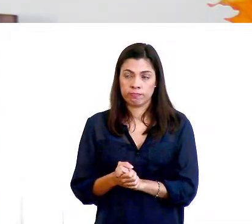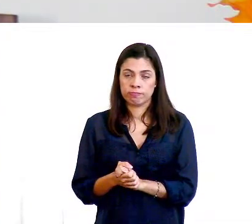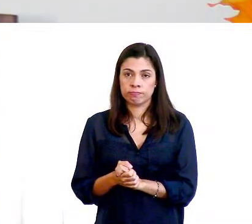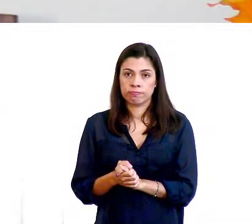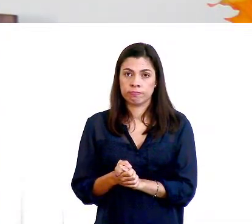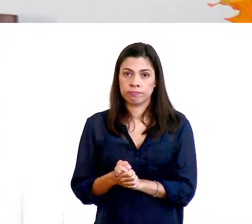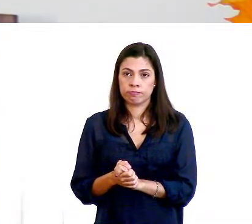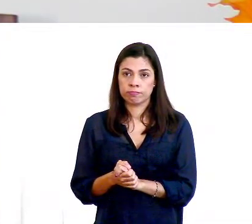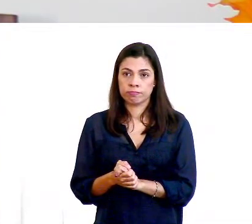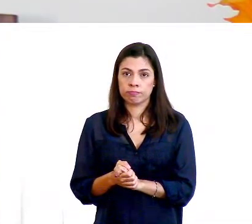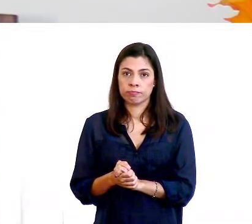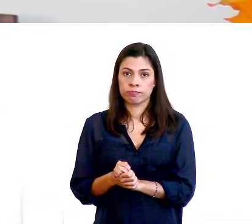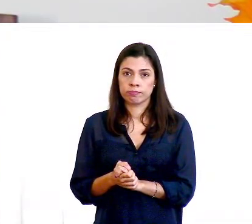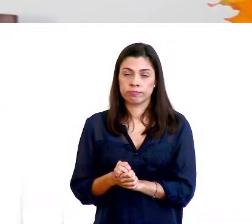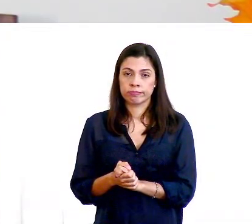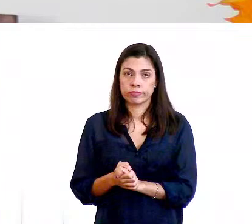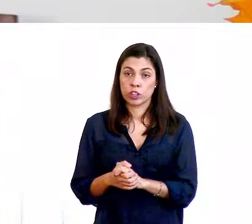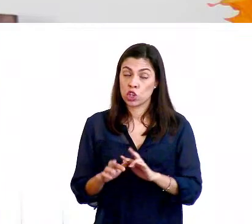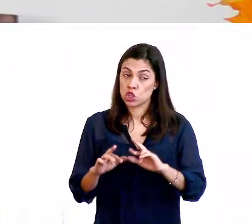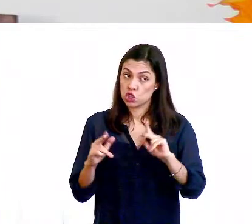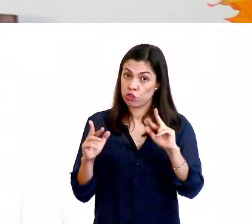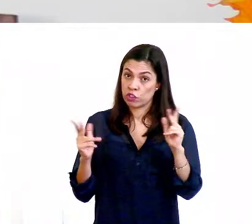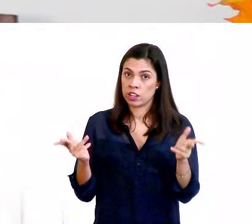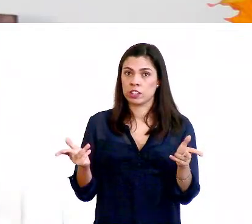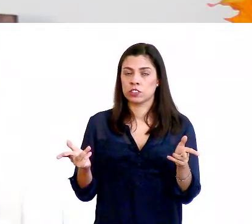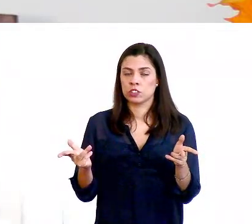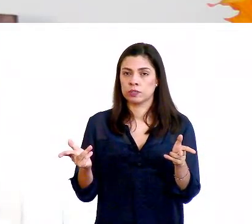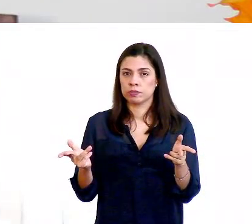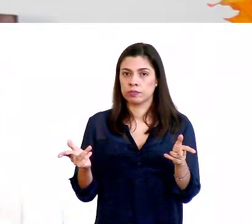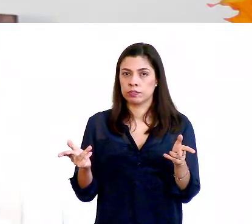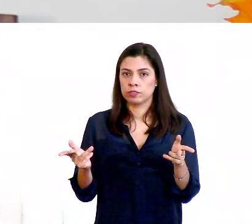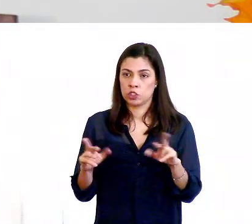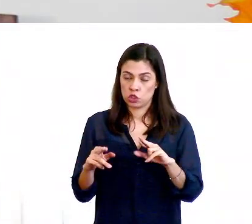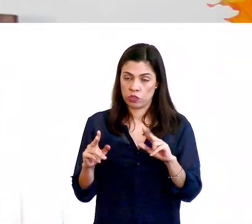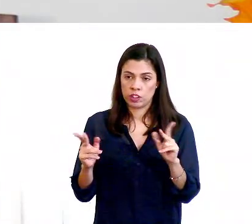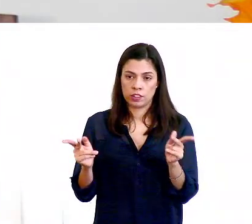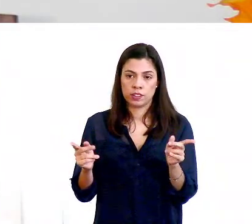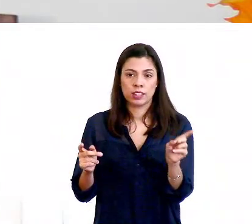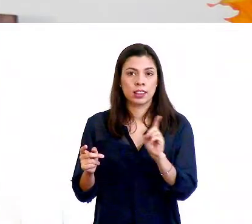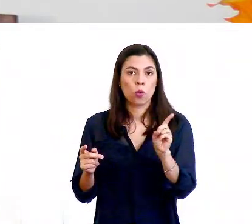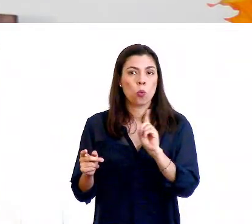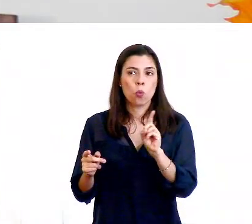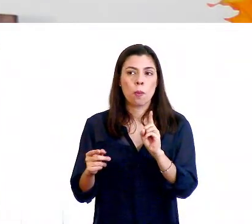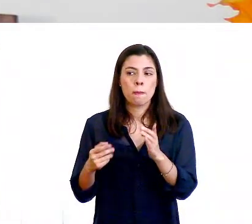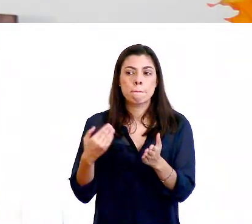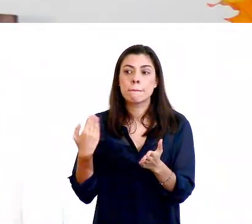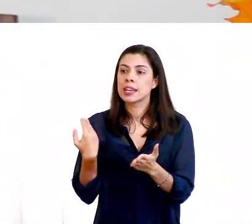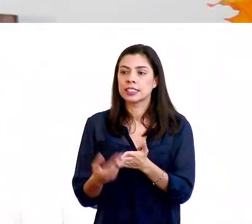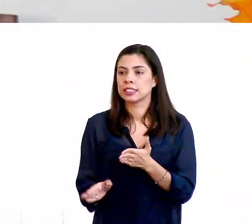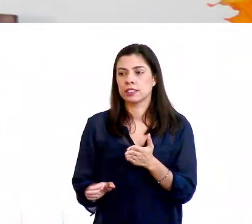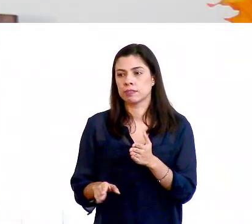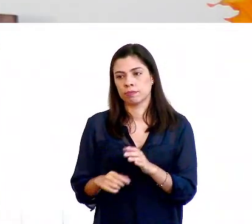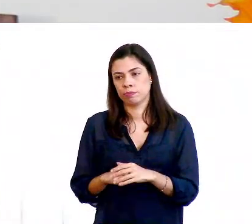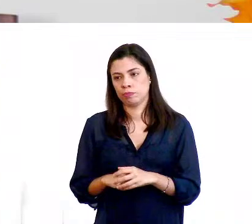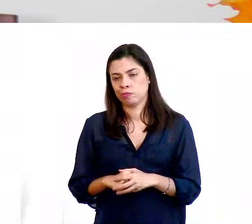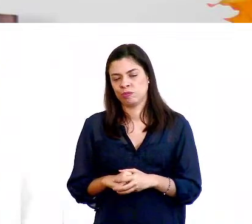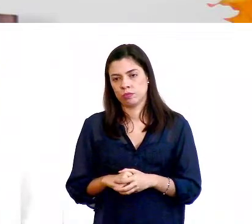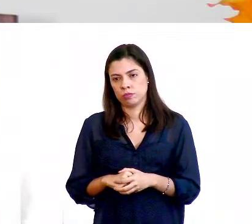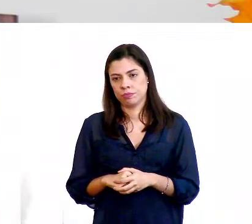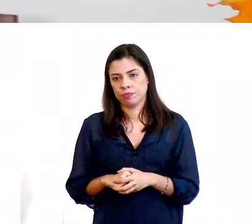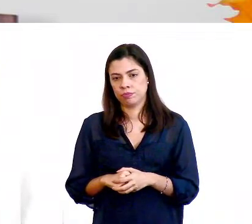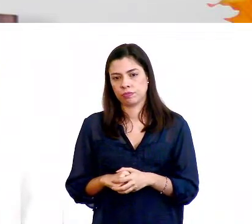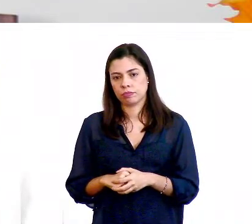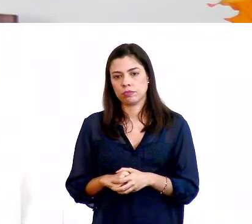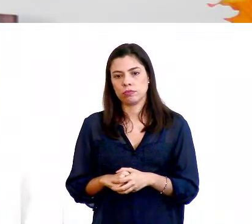não poder mais. Muitos que creem em possibilidade de perda de salvação, pensam que depois, se arrependendo de